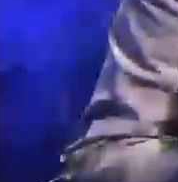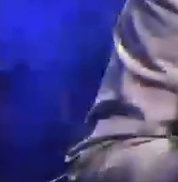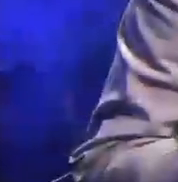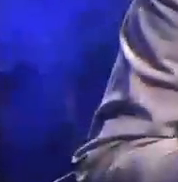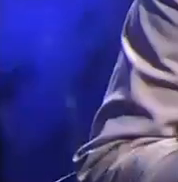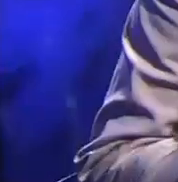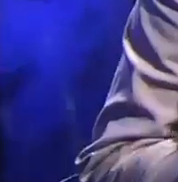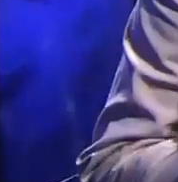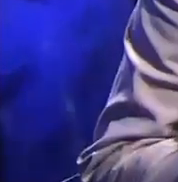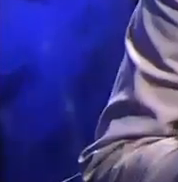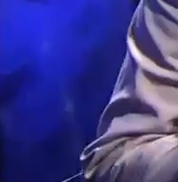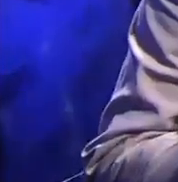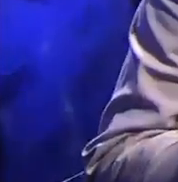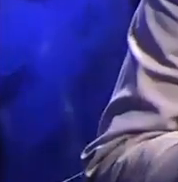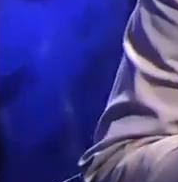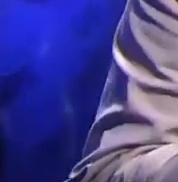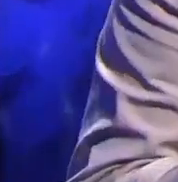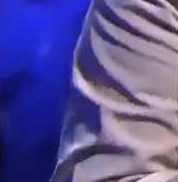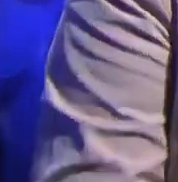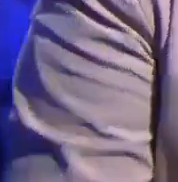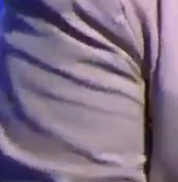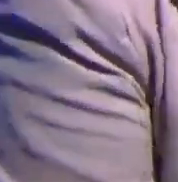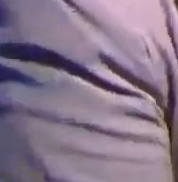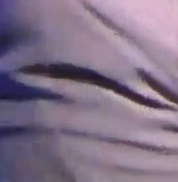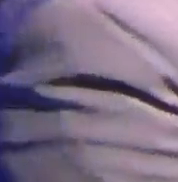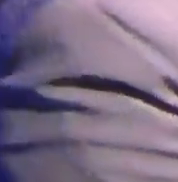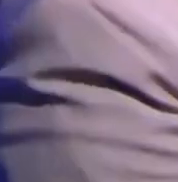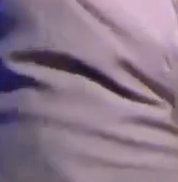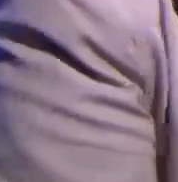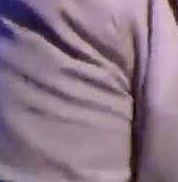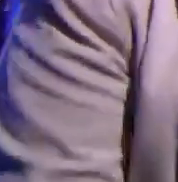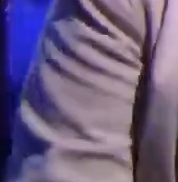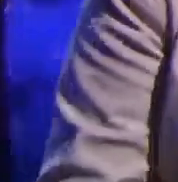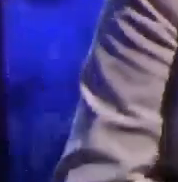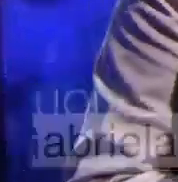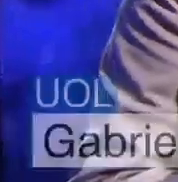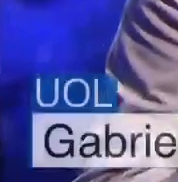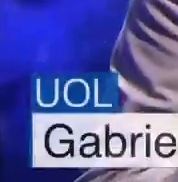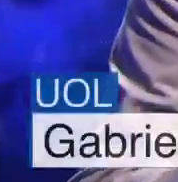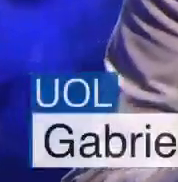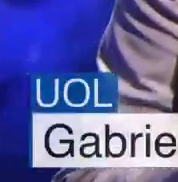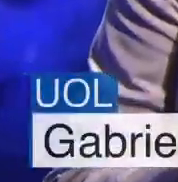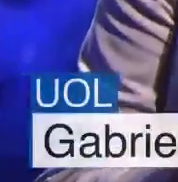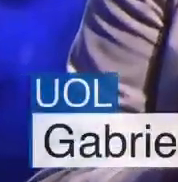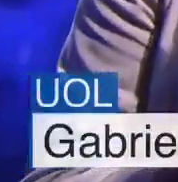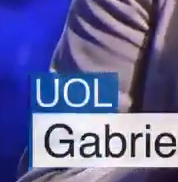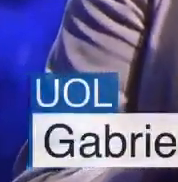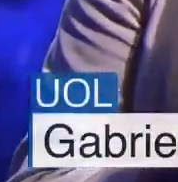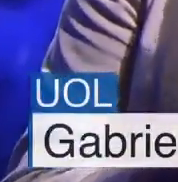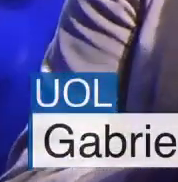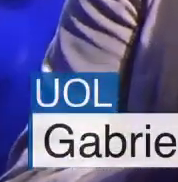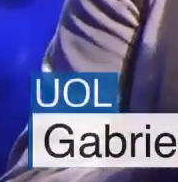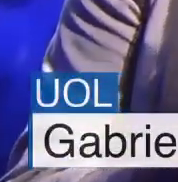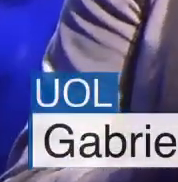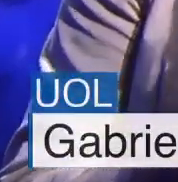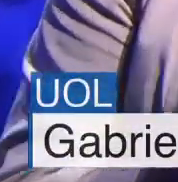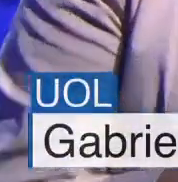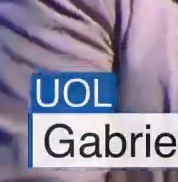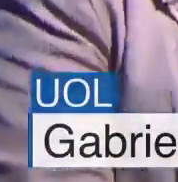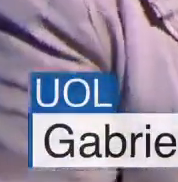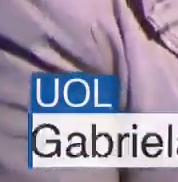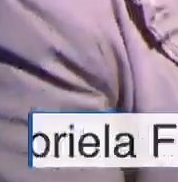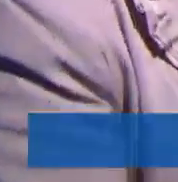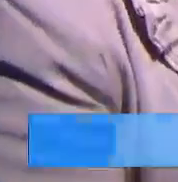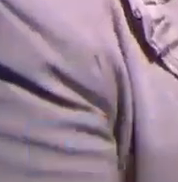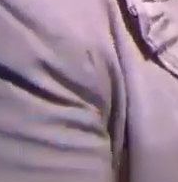Voltamos então aqui do estúdio do SBT em São Paulo, onde acaba de ser encerrado o debate entre os candidatos ao governo do estado de São Paulo agora no segundo turno.